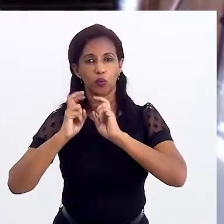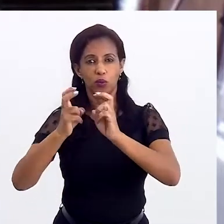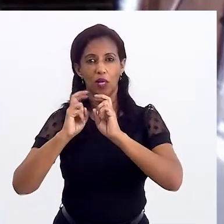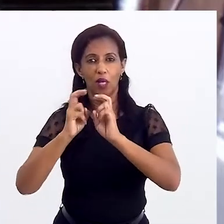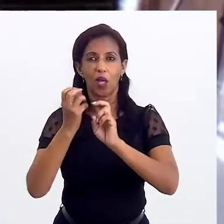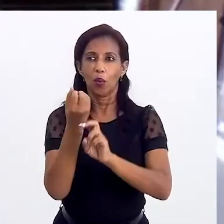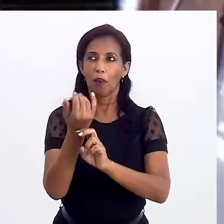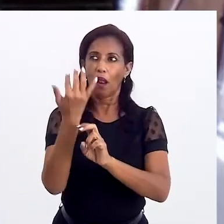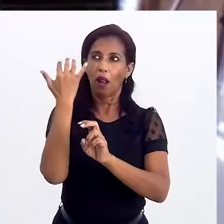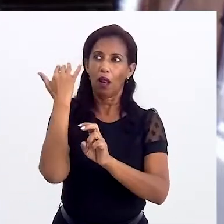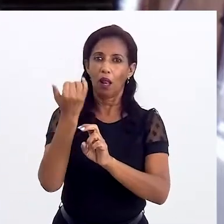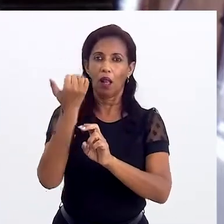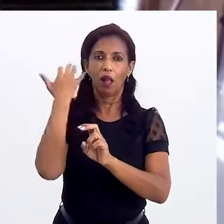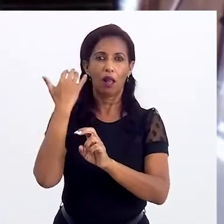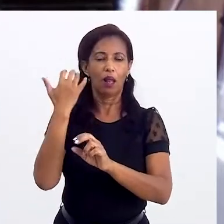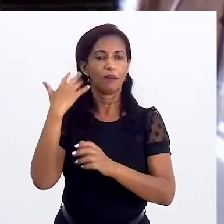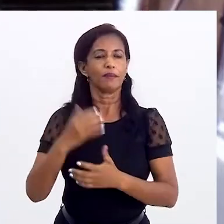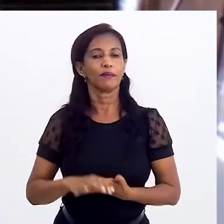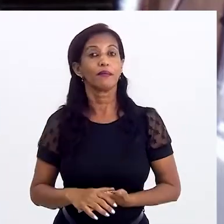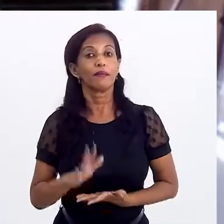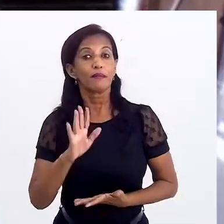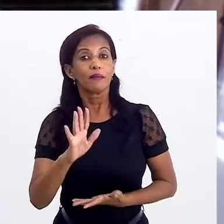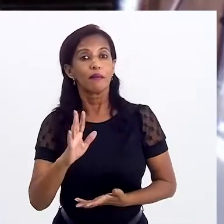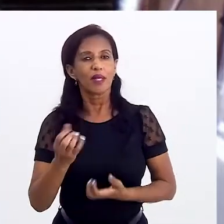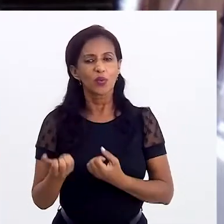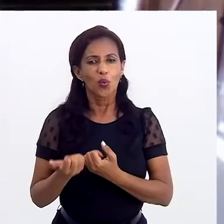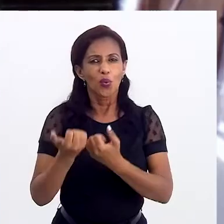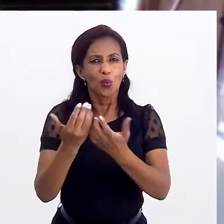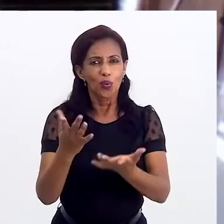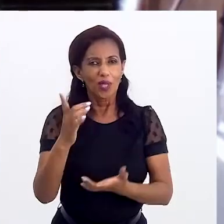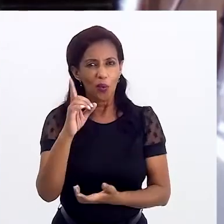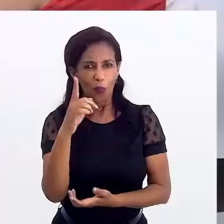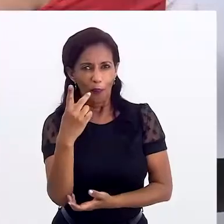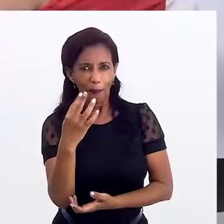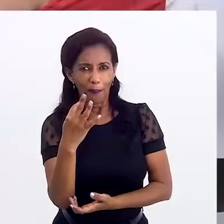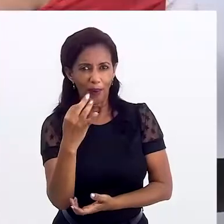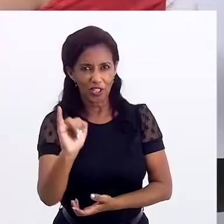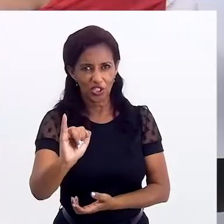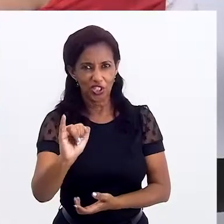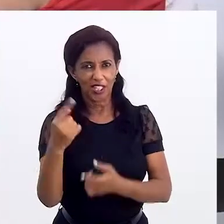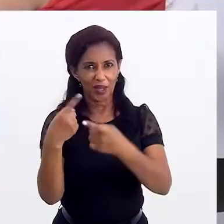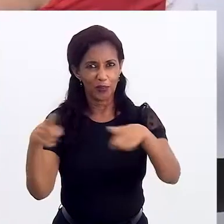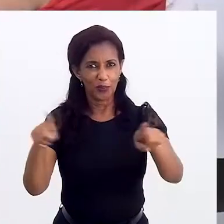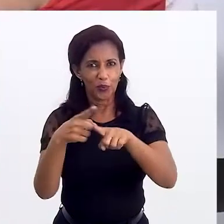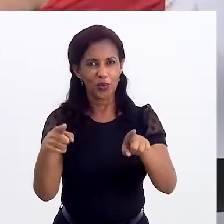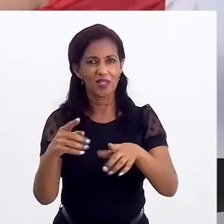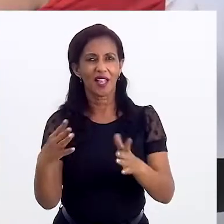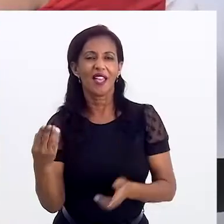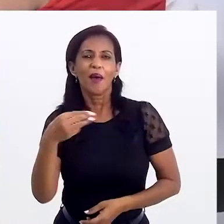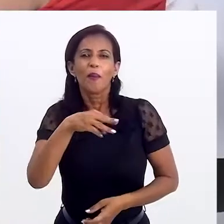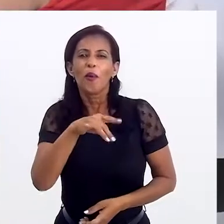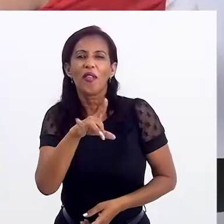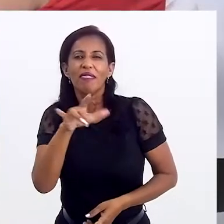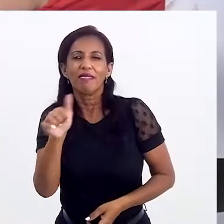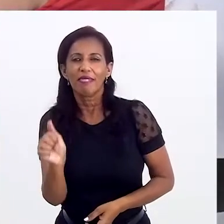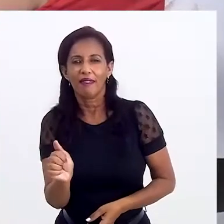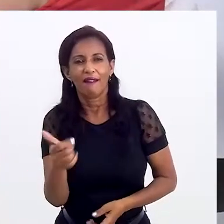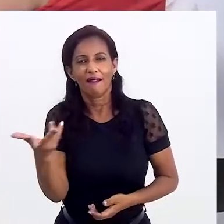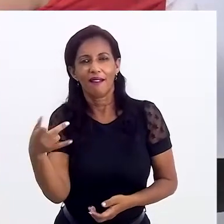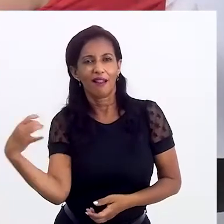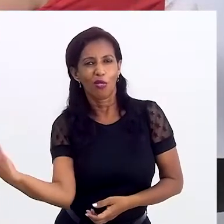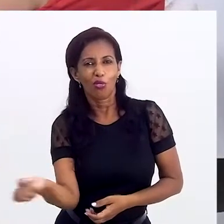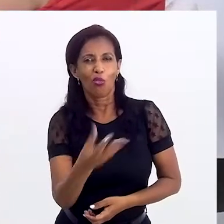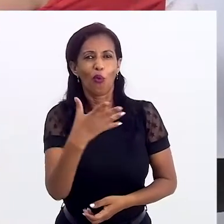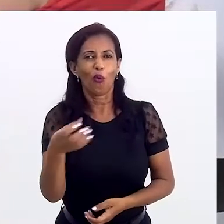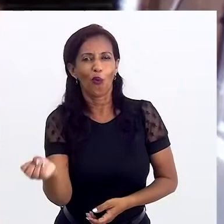exemplo, outros temas mais gauchescos nossos. Mas o Deu Pra Ti é uma música que simboliza essa questão, a coisa moderna, né? O que há de